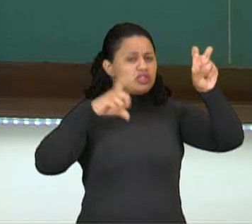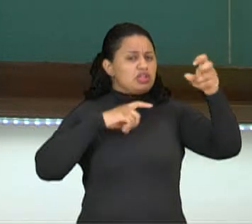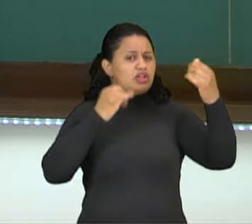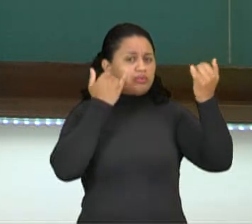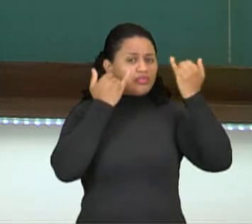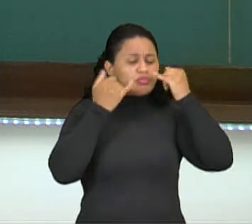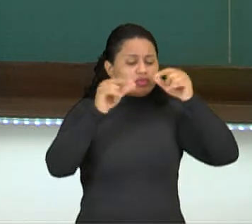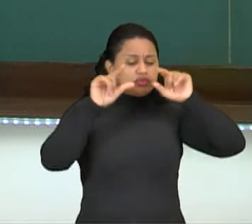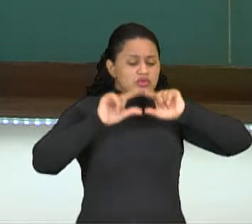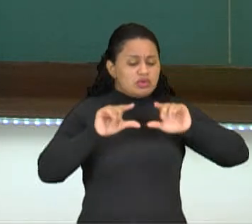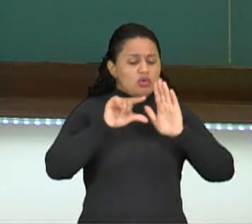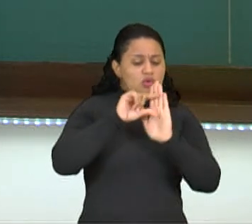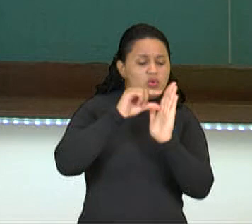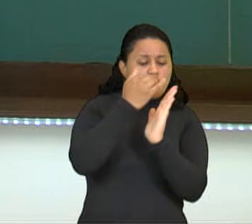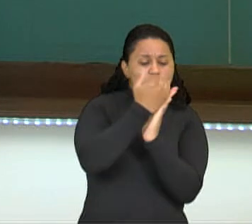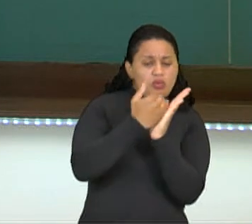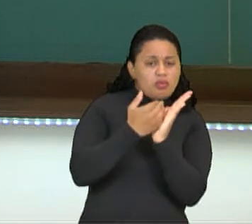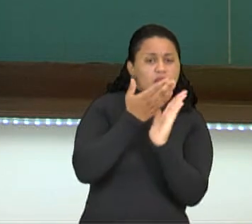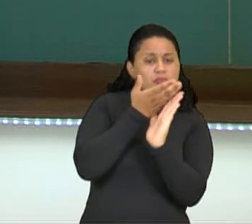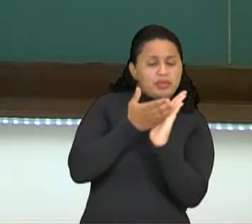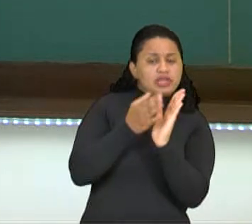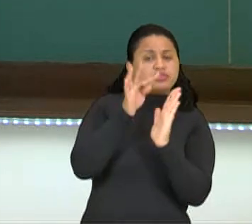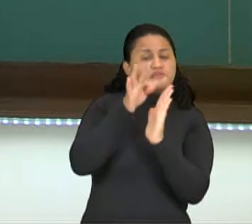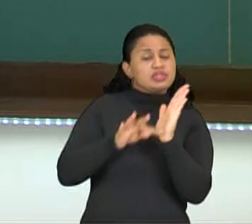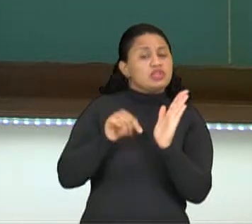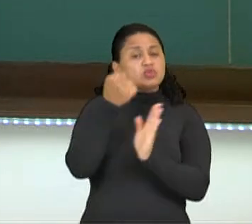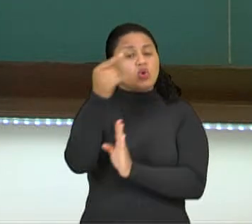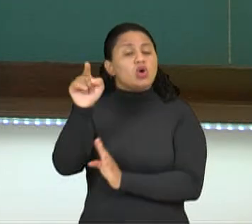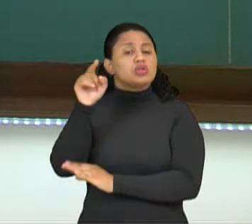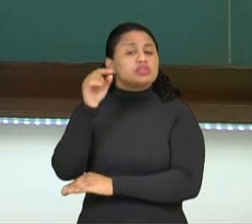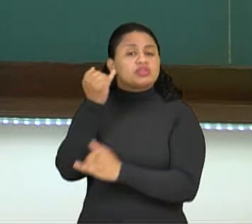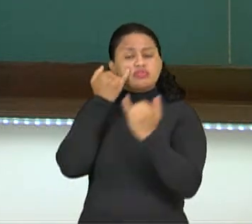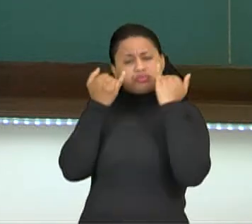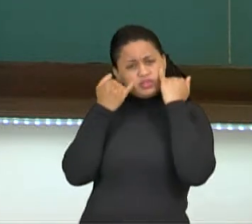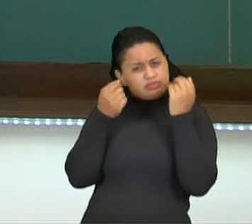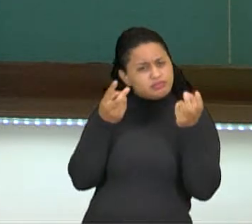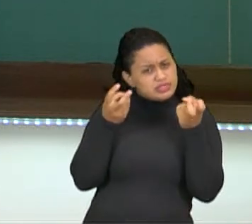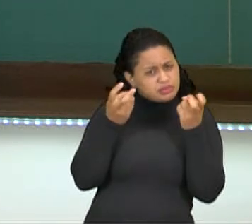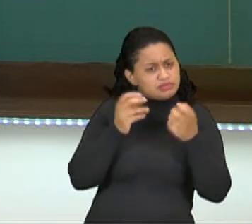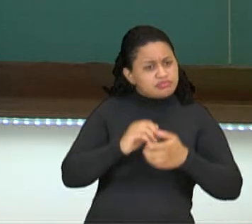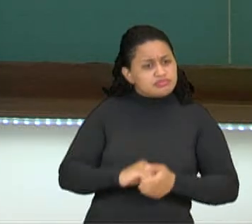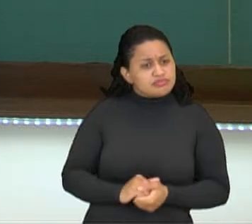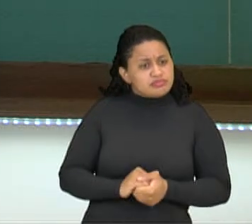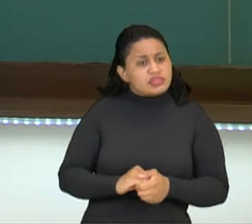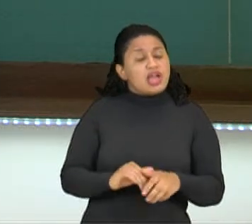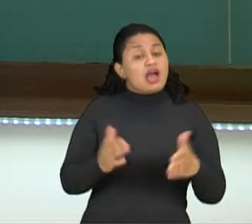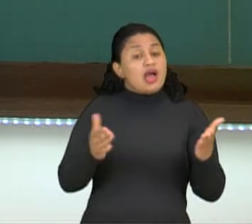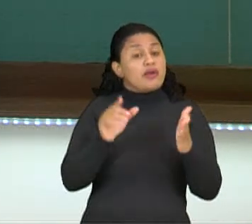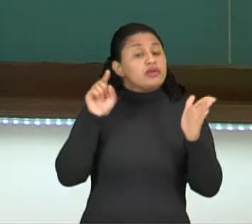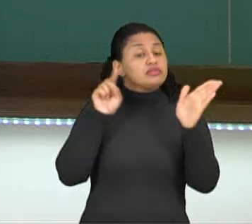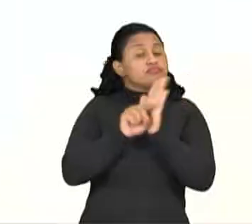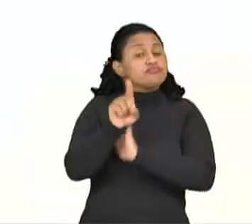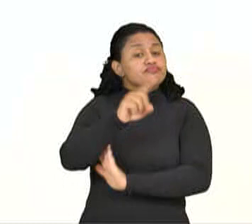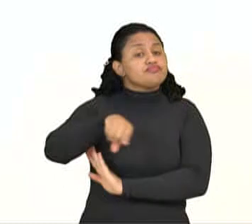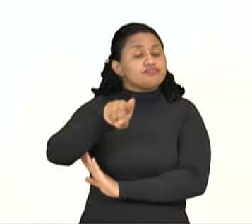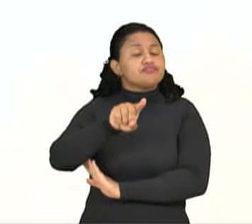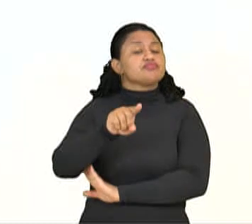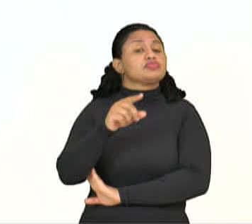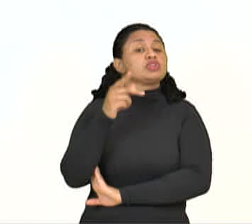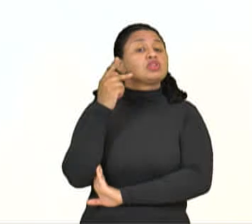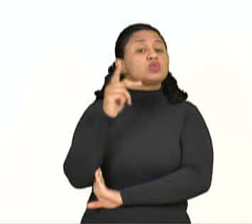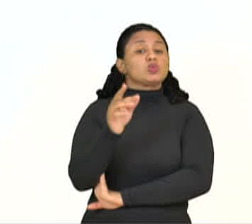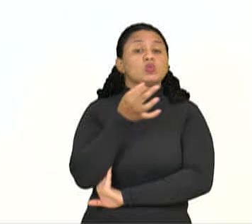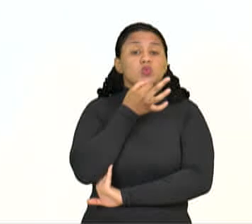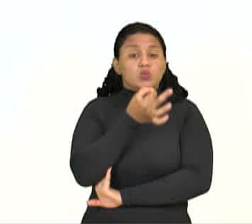informação e o primeiro parágrafo traz outra informação. Você percebeu? Agora vem aqui a pergunta. Em